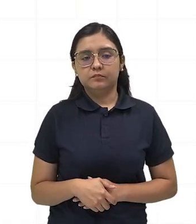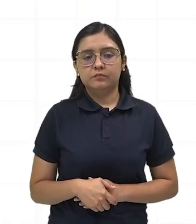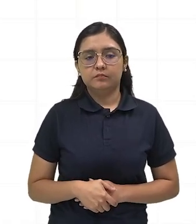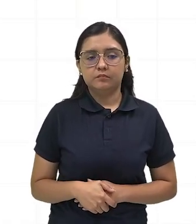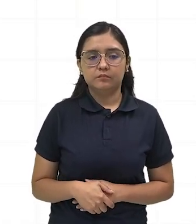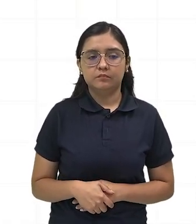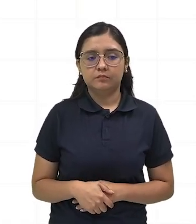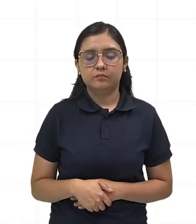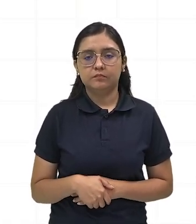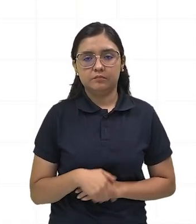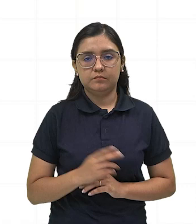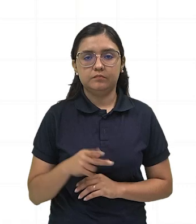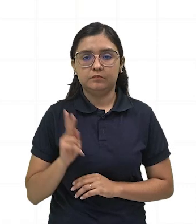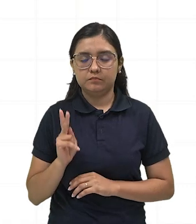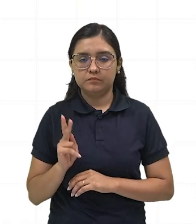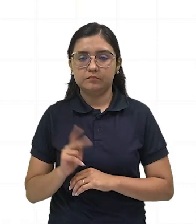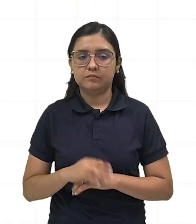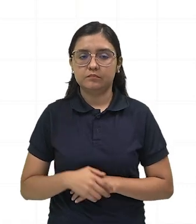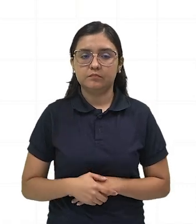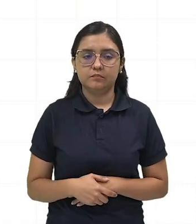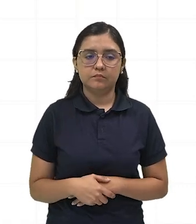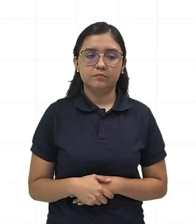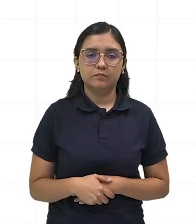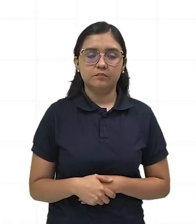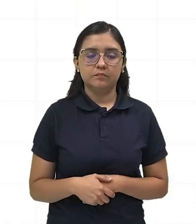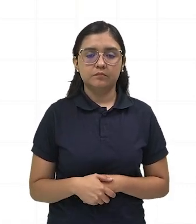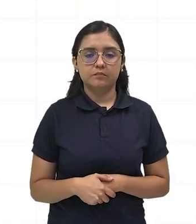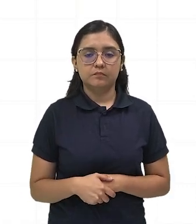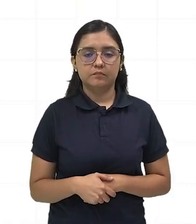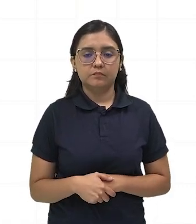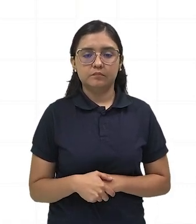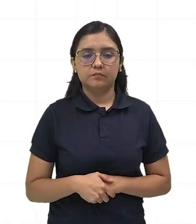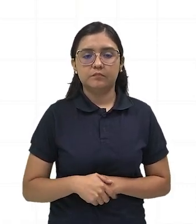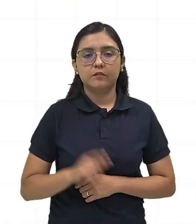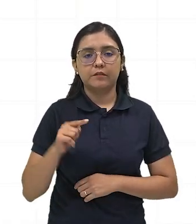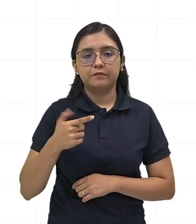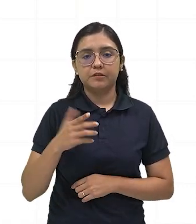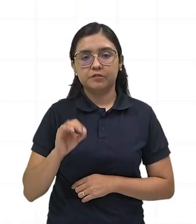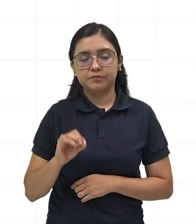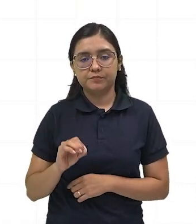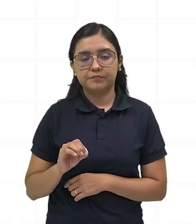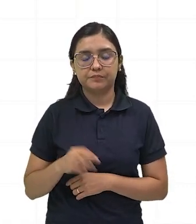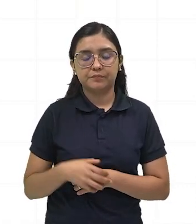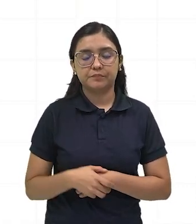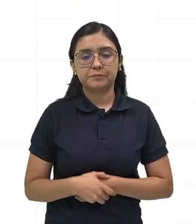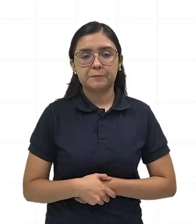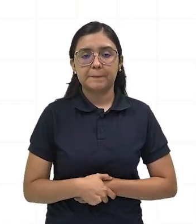K, né, a nossa constante de proporcionalidade é 20.